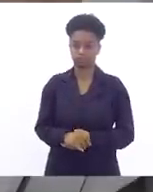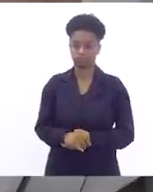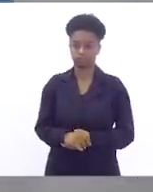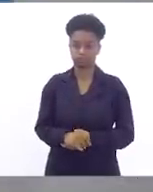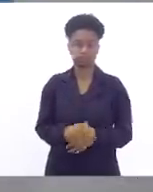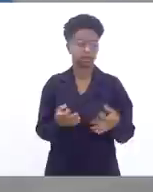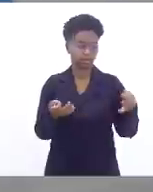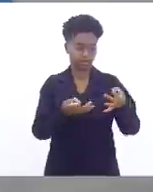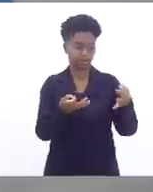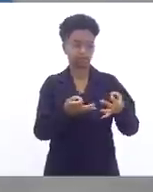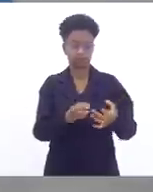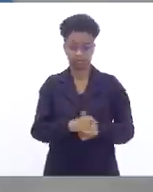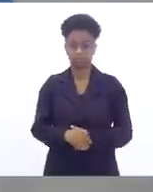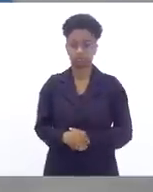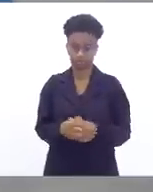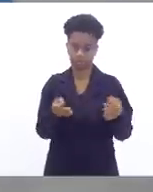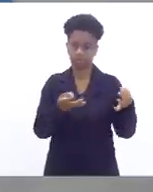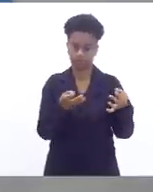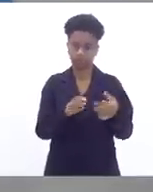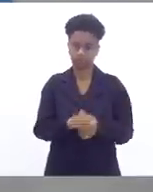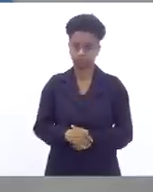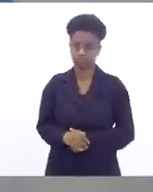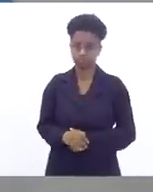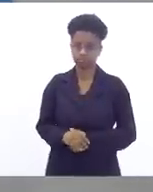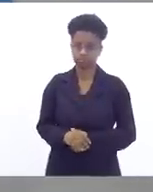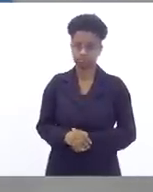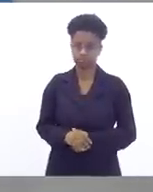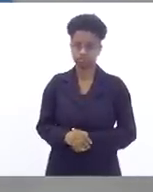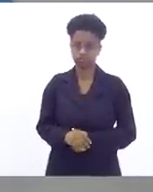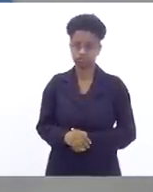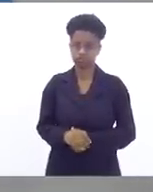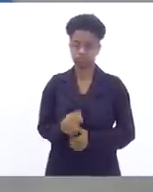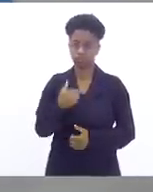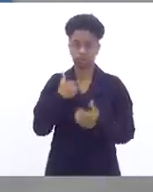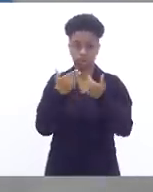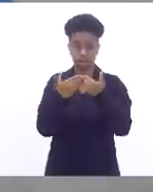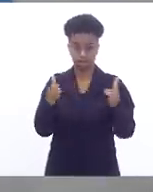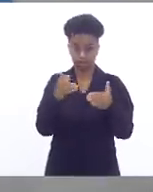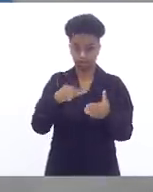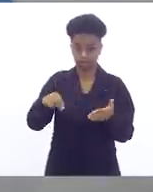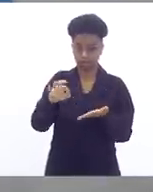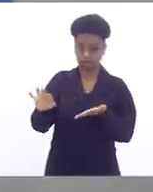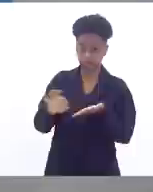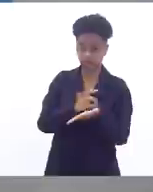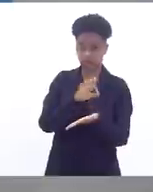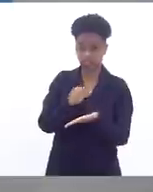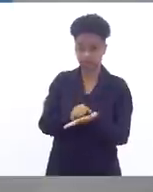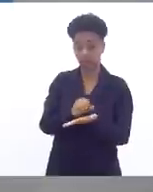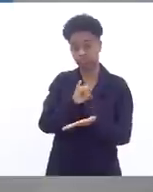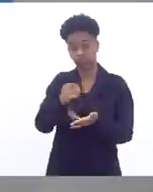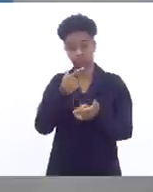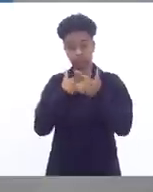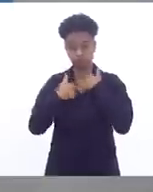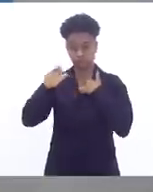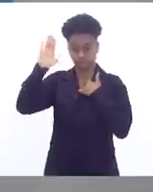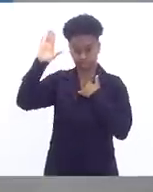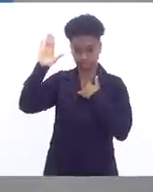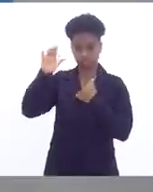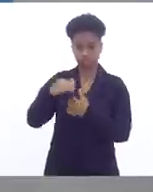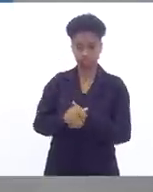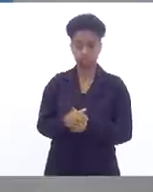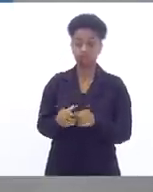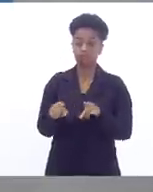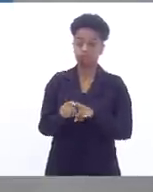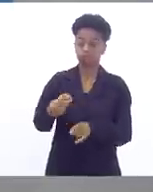perfeito perfeito eu já vou abrir inscrição para quem quiser fazer a inscrição e a presença